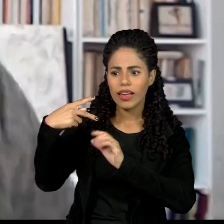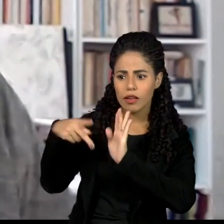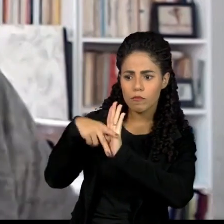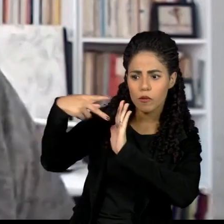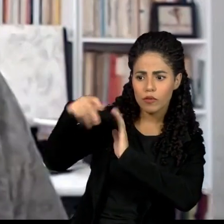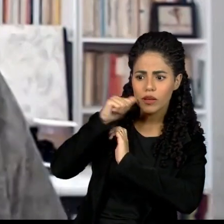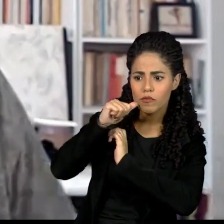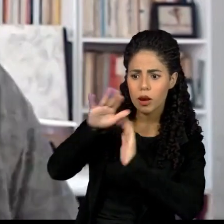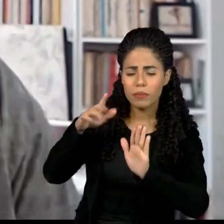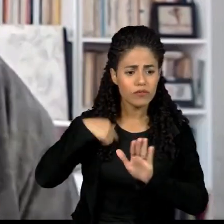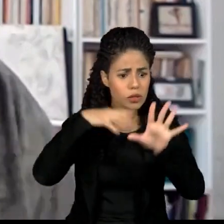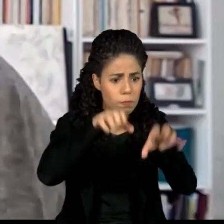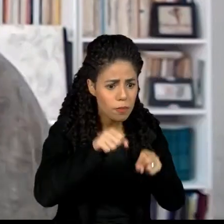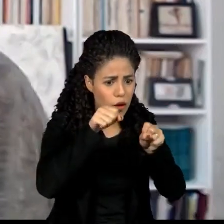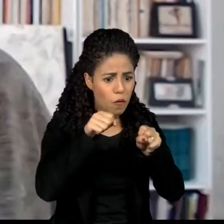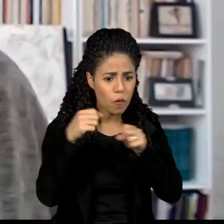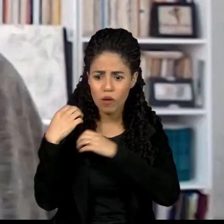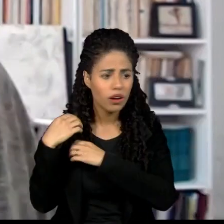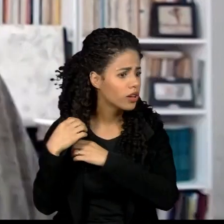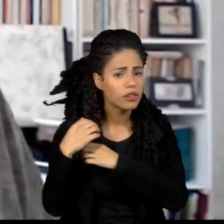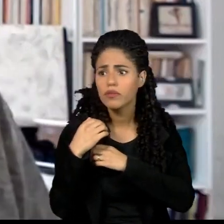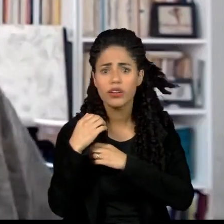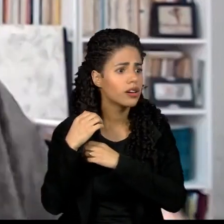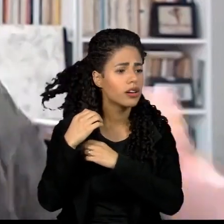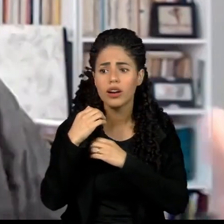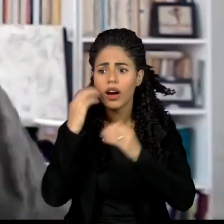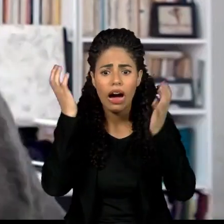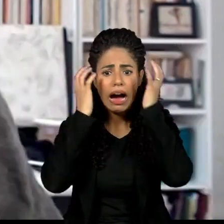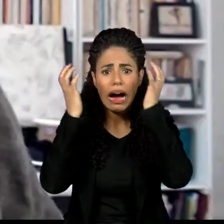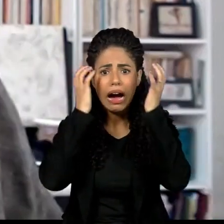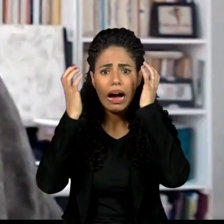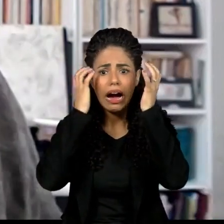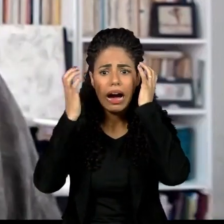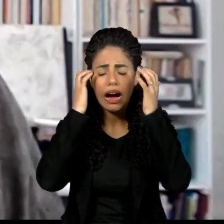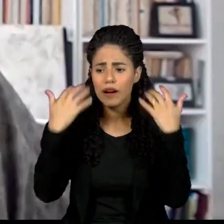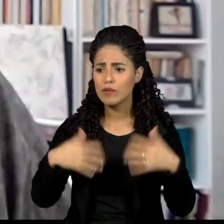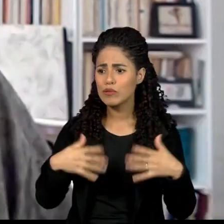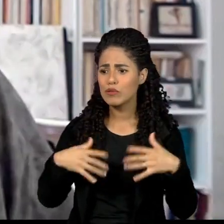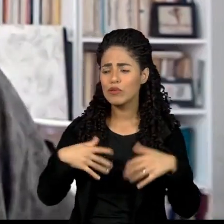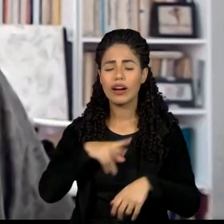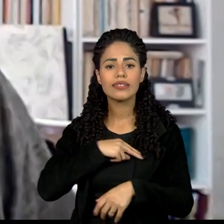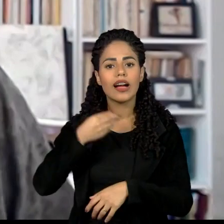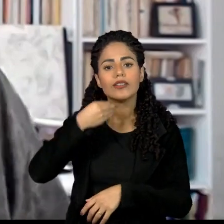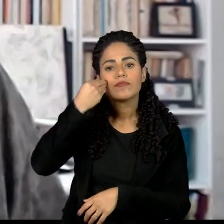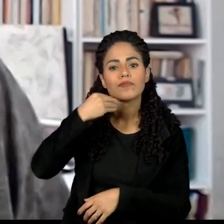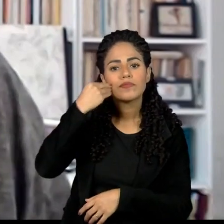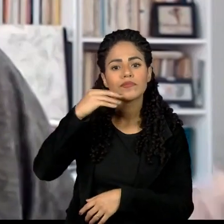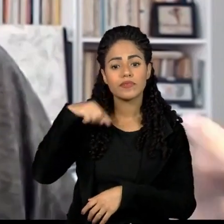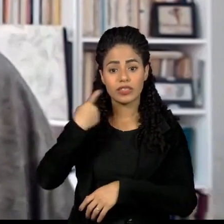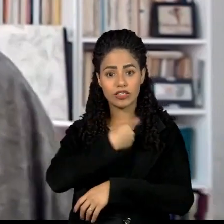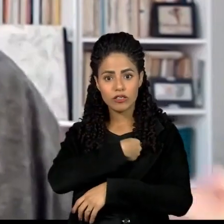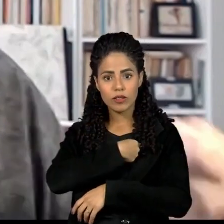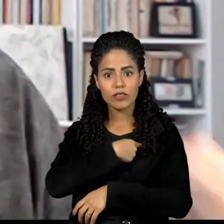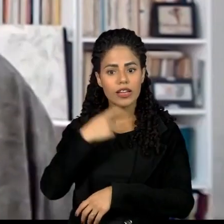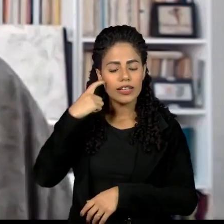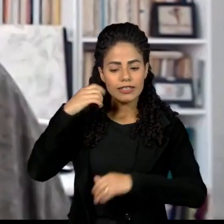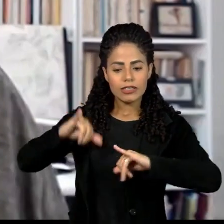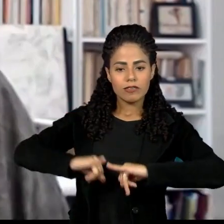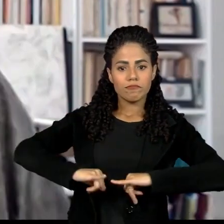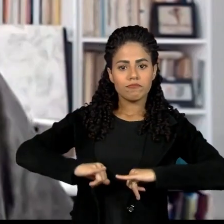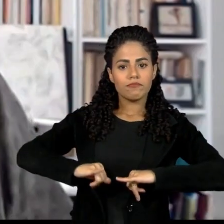Na verdade, a assombração ela está vivificando essa experiência da gente